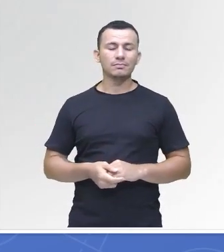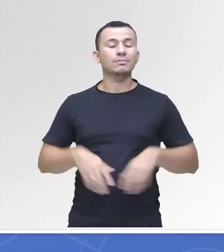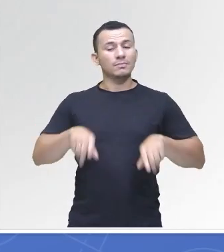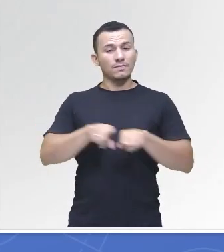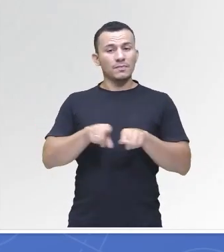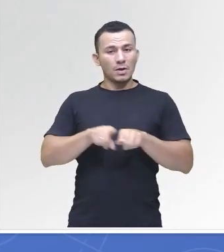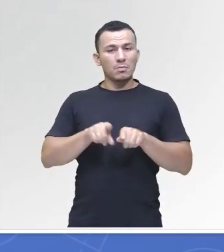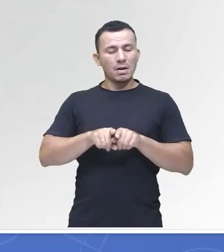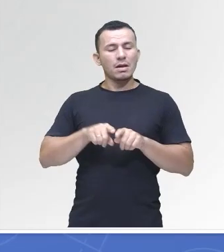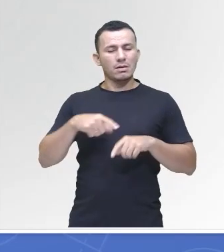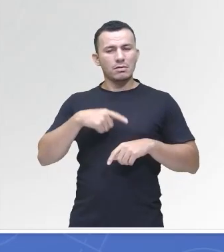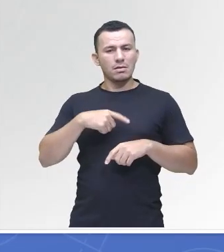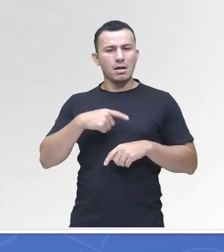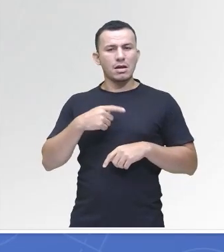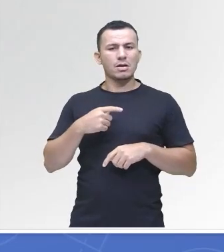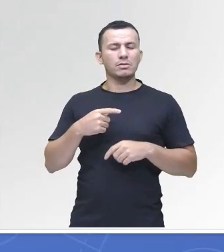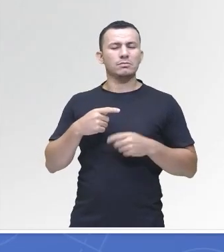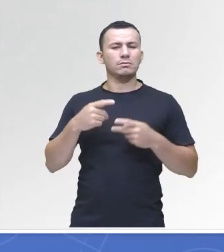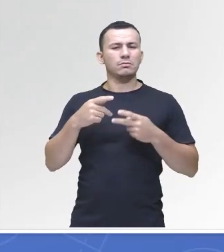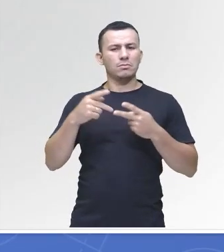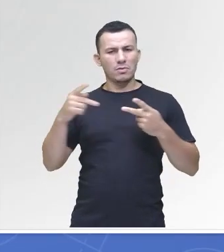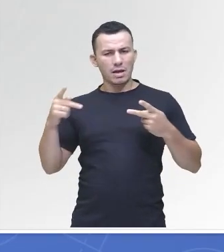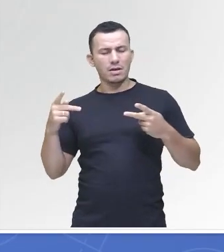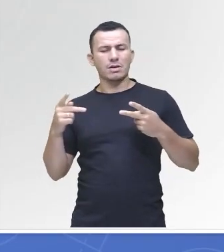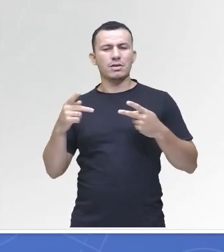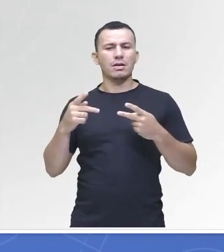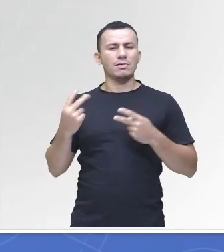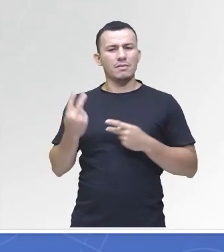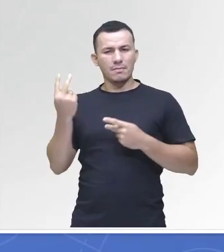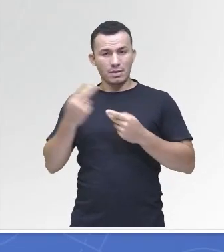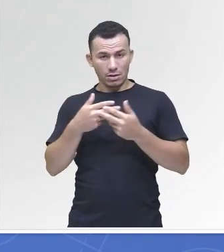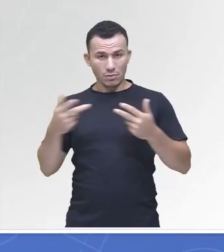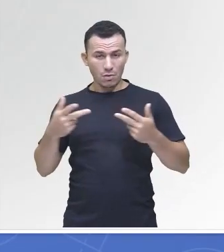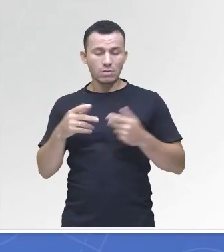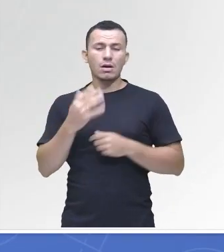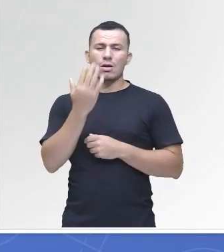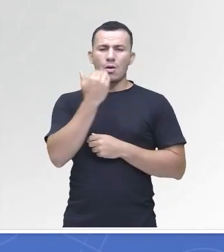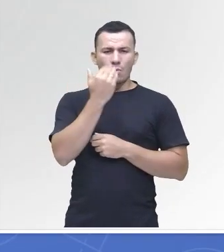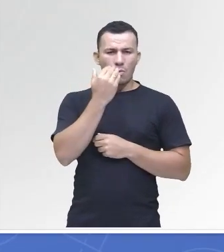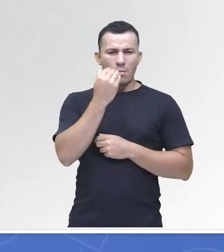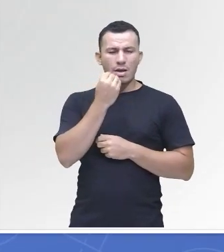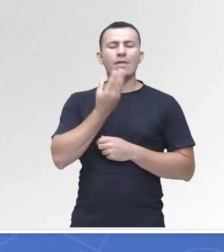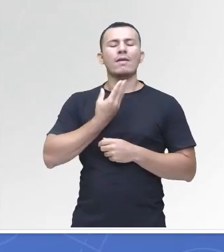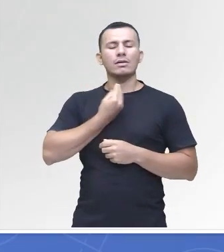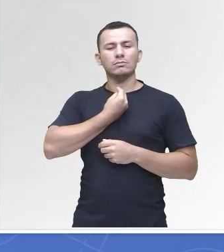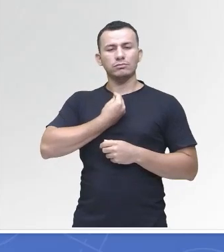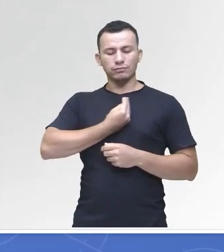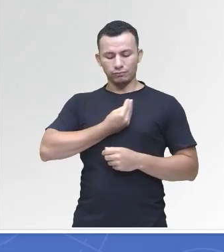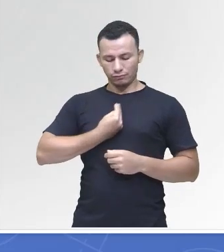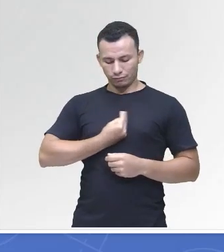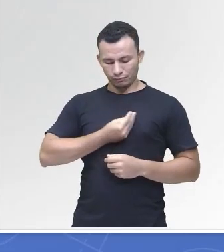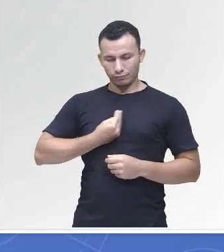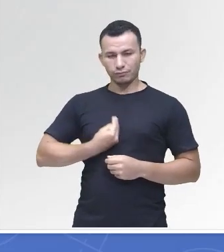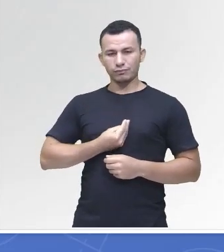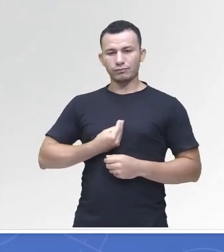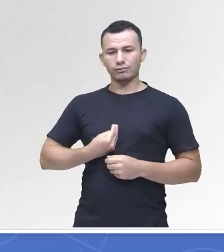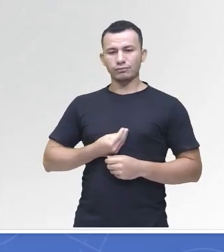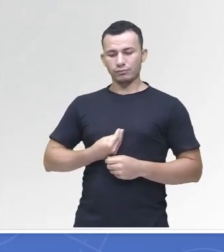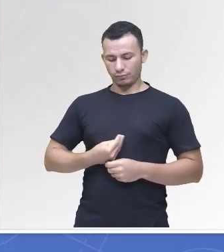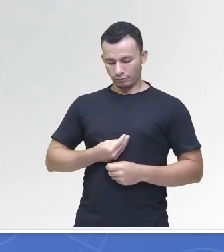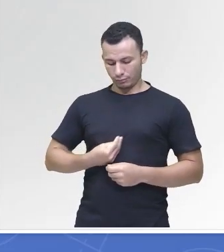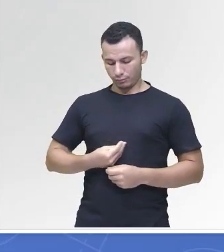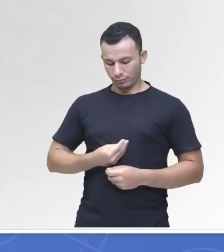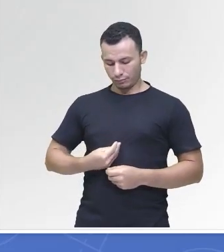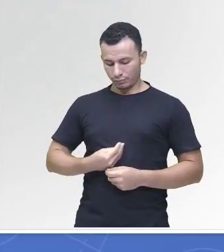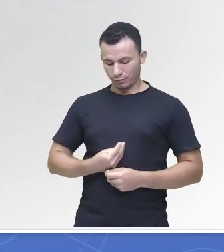transporta nutrientes, né? Quando a gente está ali se alimentando, ocorre o processo de digestão, né? Então o alimento percorre ali